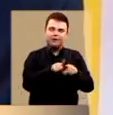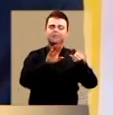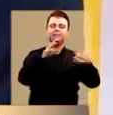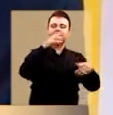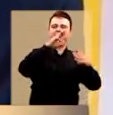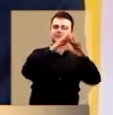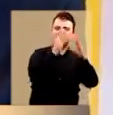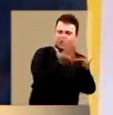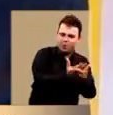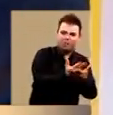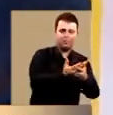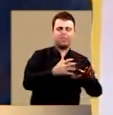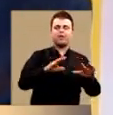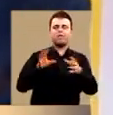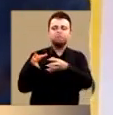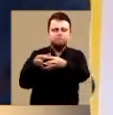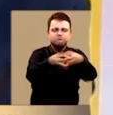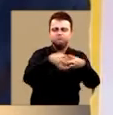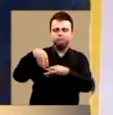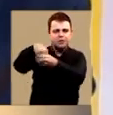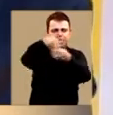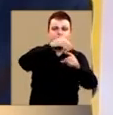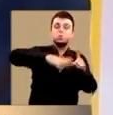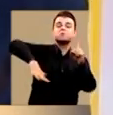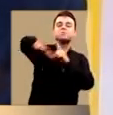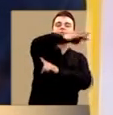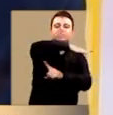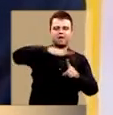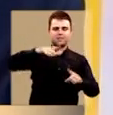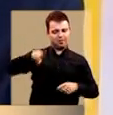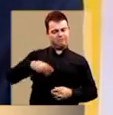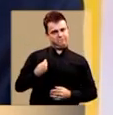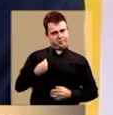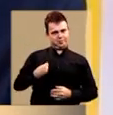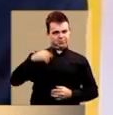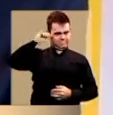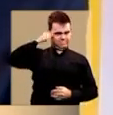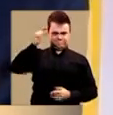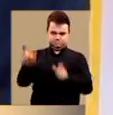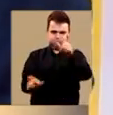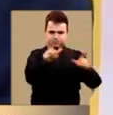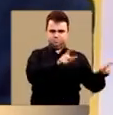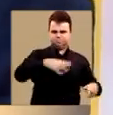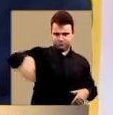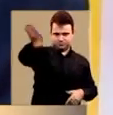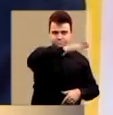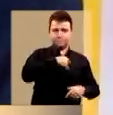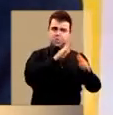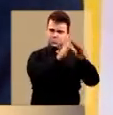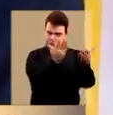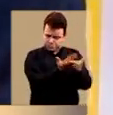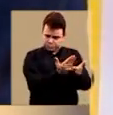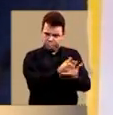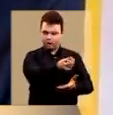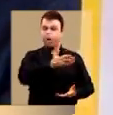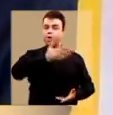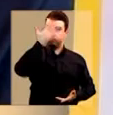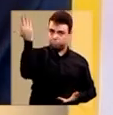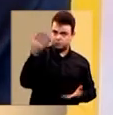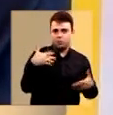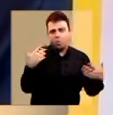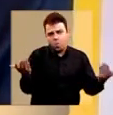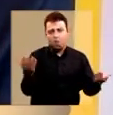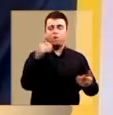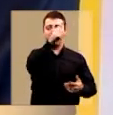aspecto estrutural. Ele permeia todas as dimensões de vida da população negra. Do prezinho com a ausência, com a falta de educação, quando